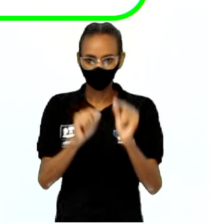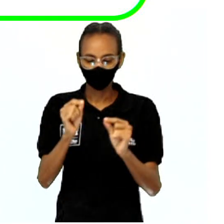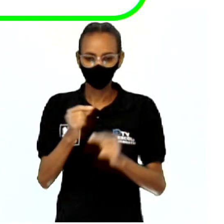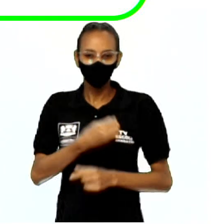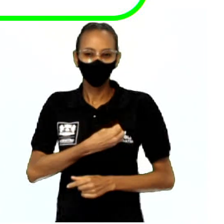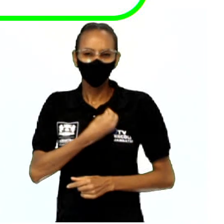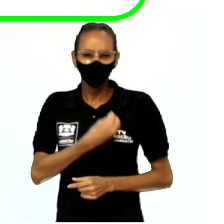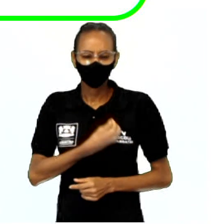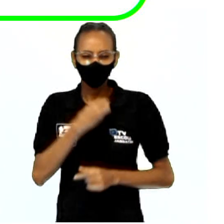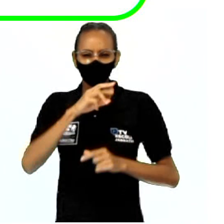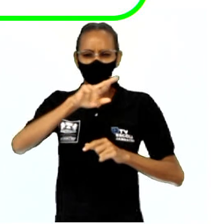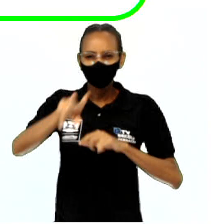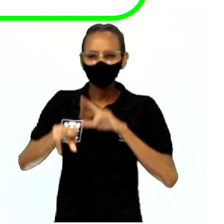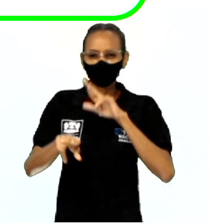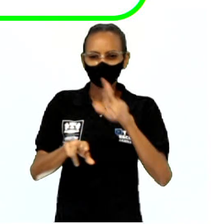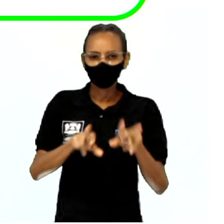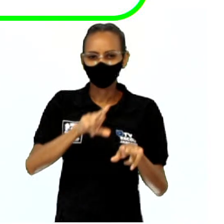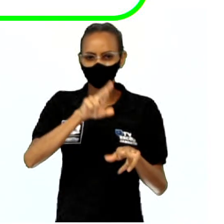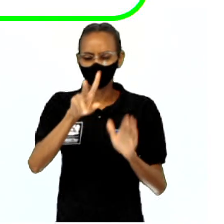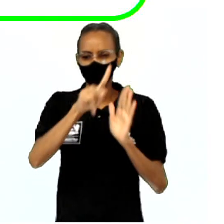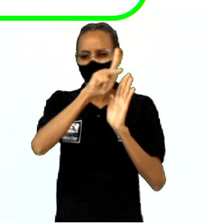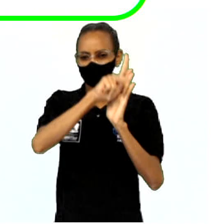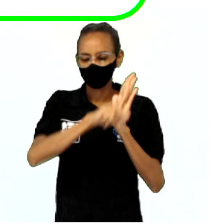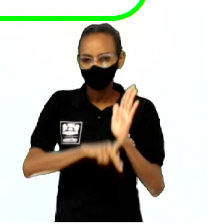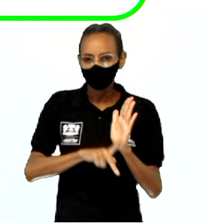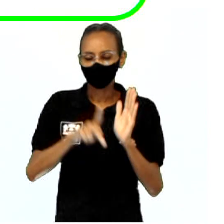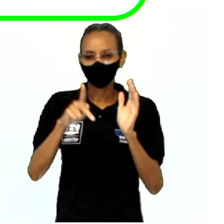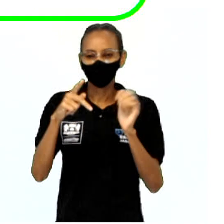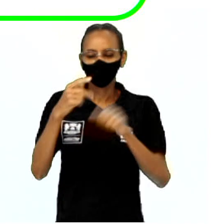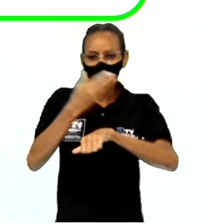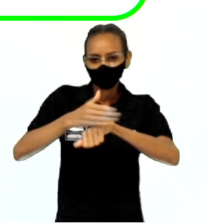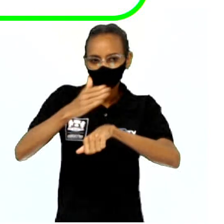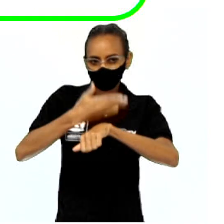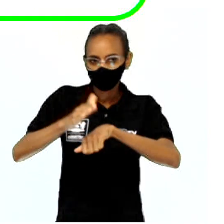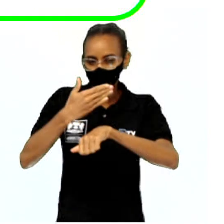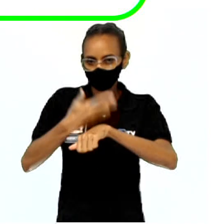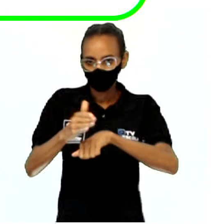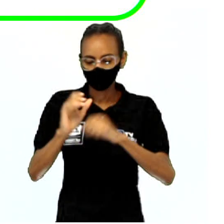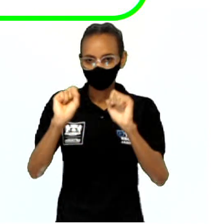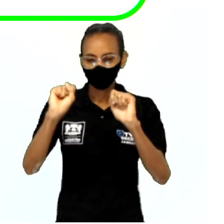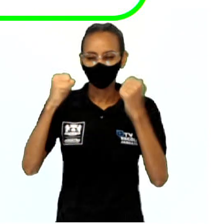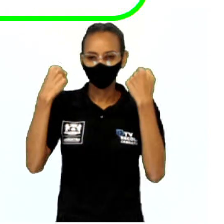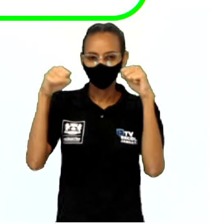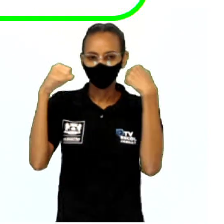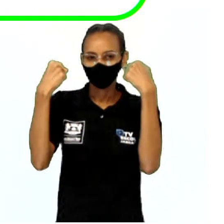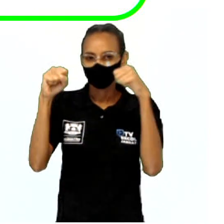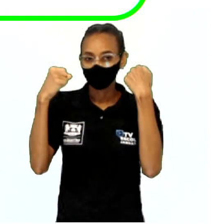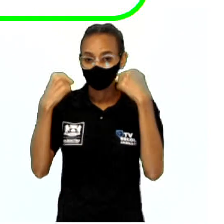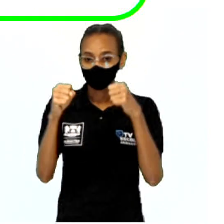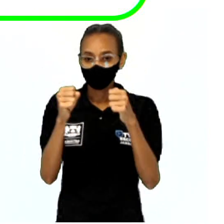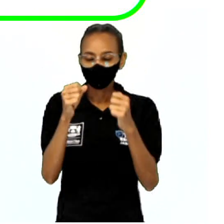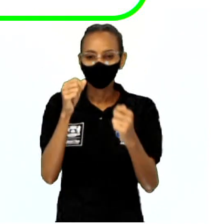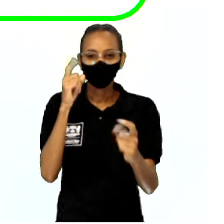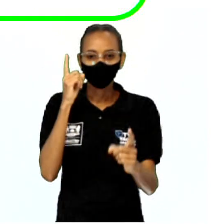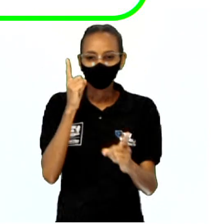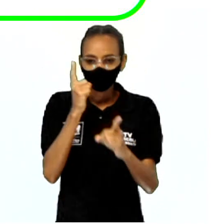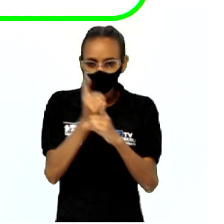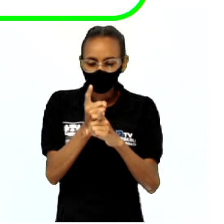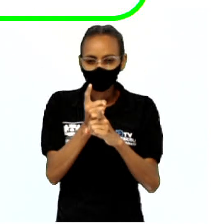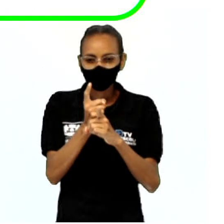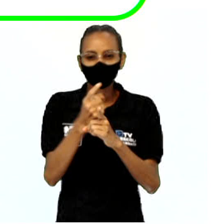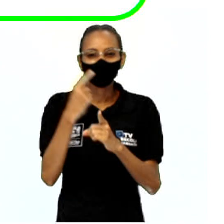vivenciar e distinguir programas de exercícios físicos, identificando a relevância de uma prática pautada